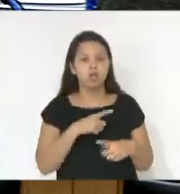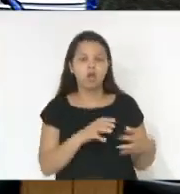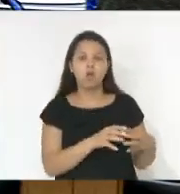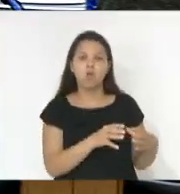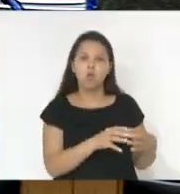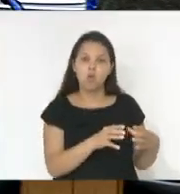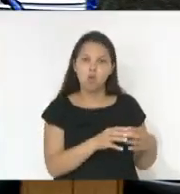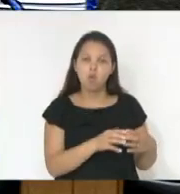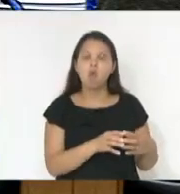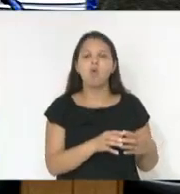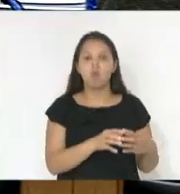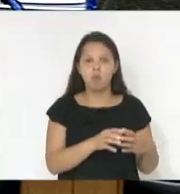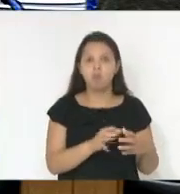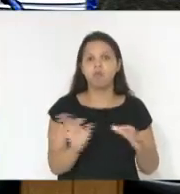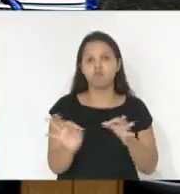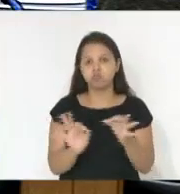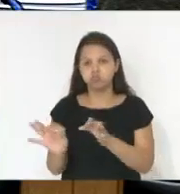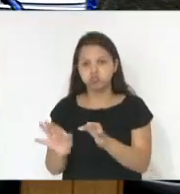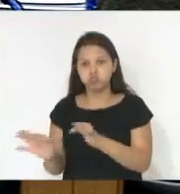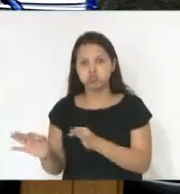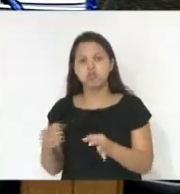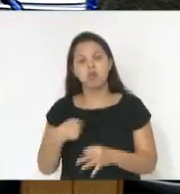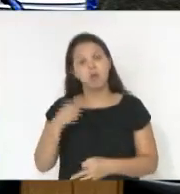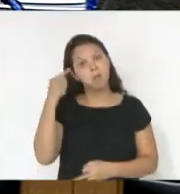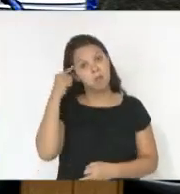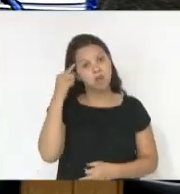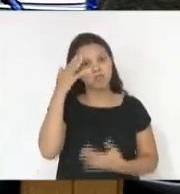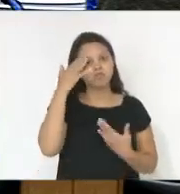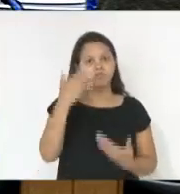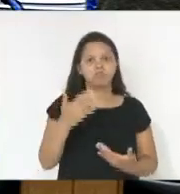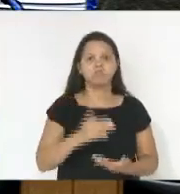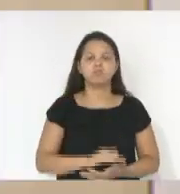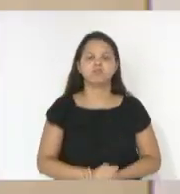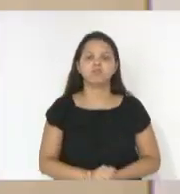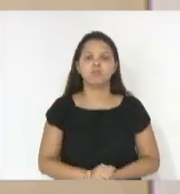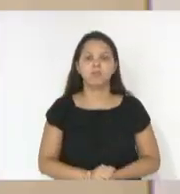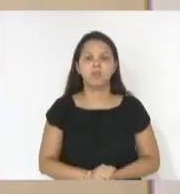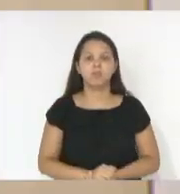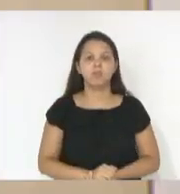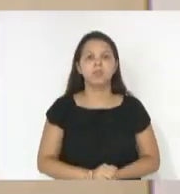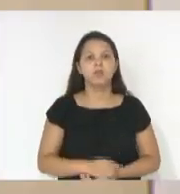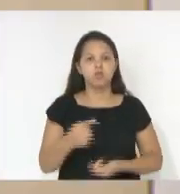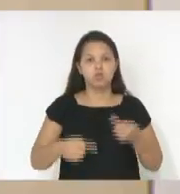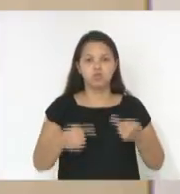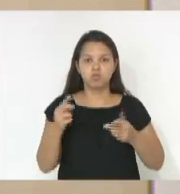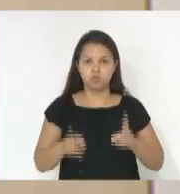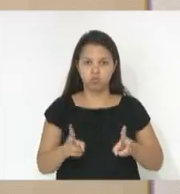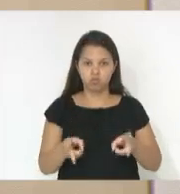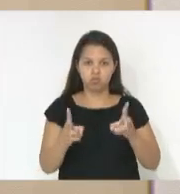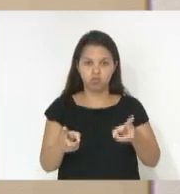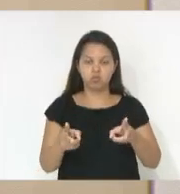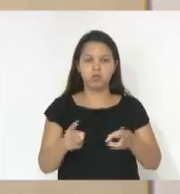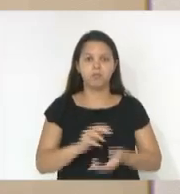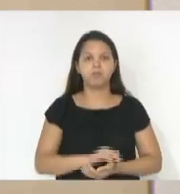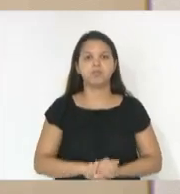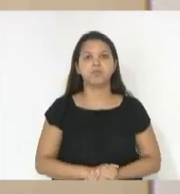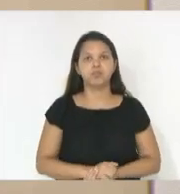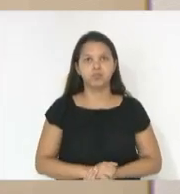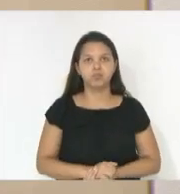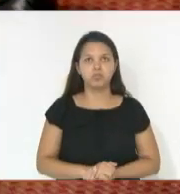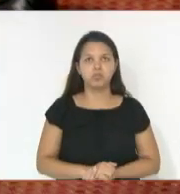bastante lucidez ao longo dos anos. Esse é o meu ponto de vista. Muito obrigada, presidente. Ainda em discussão, deputado Moacir Sopelsa.